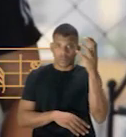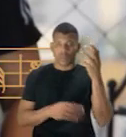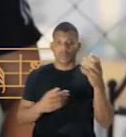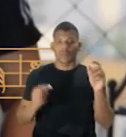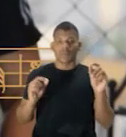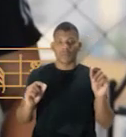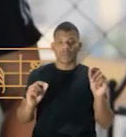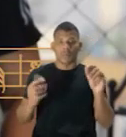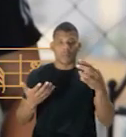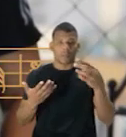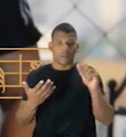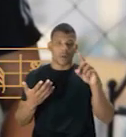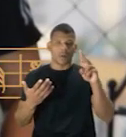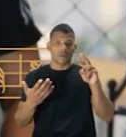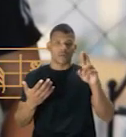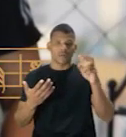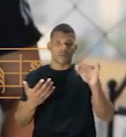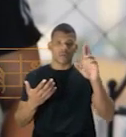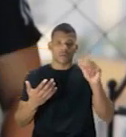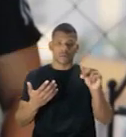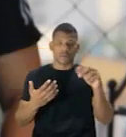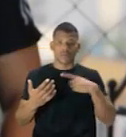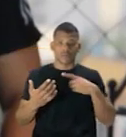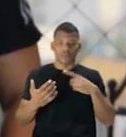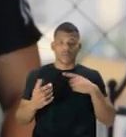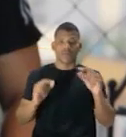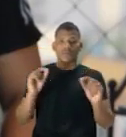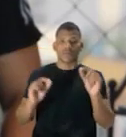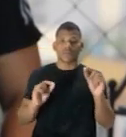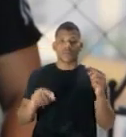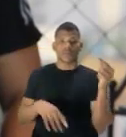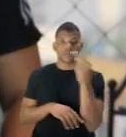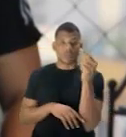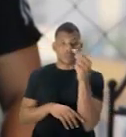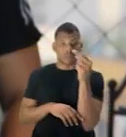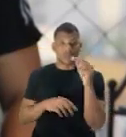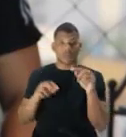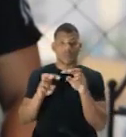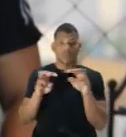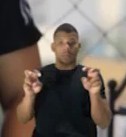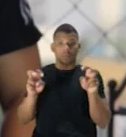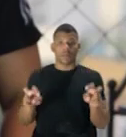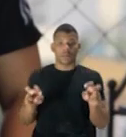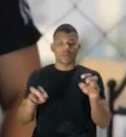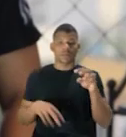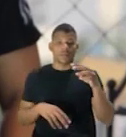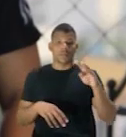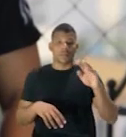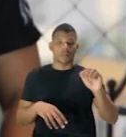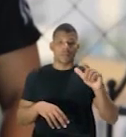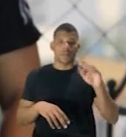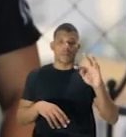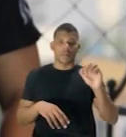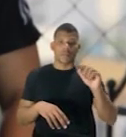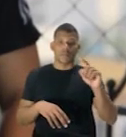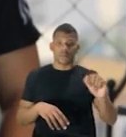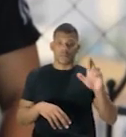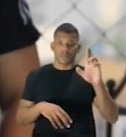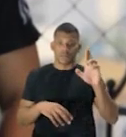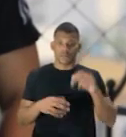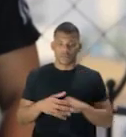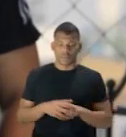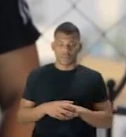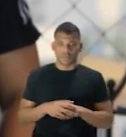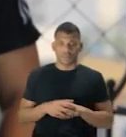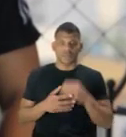solução Meyer Madureira. E aquela mesa do Alcazar,